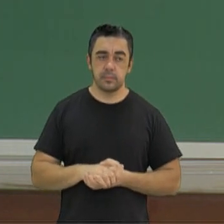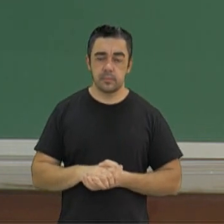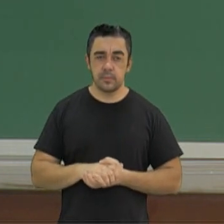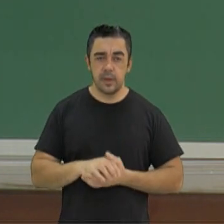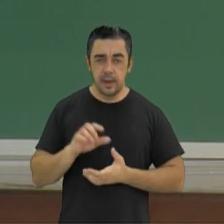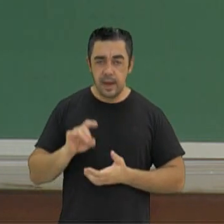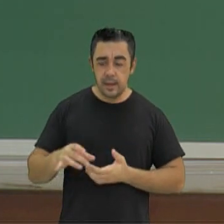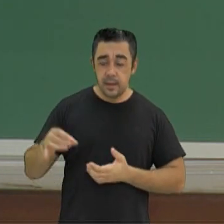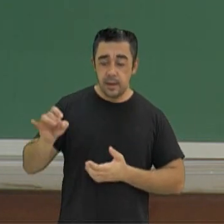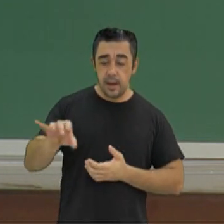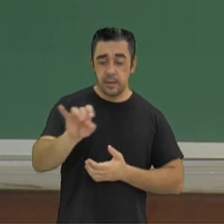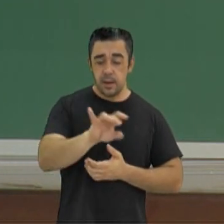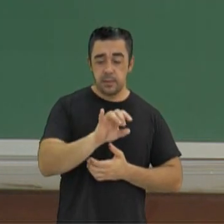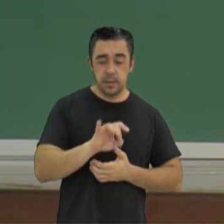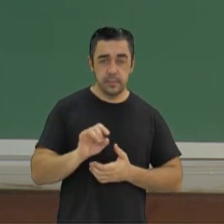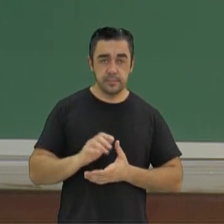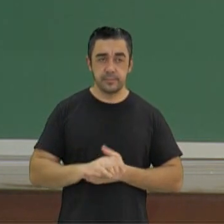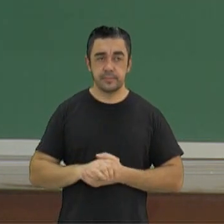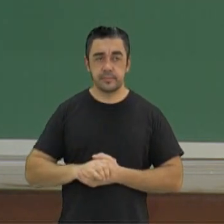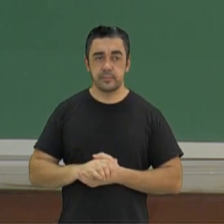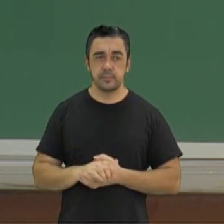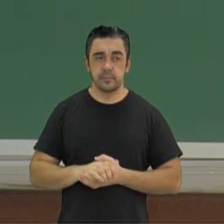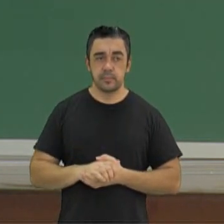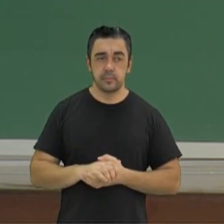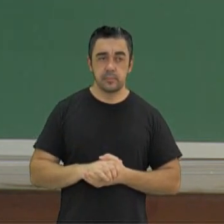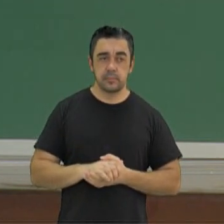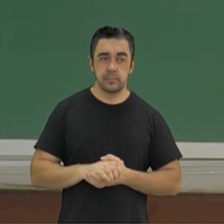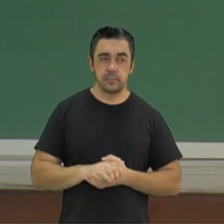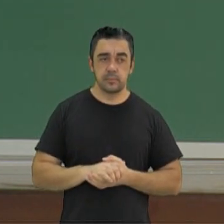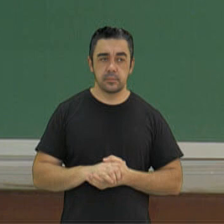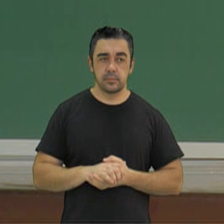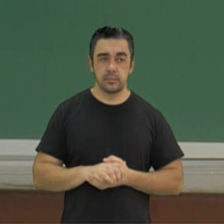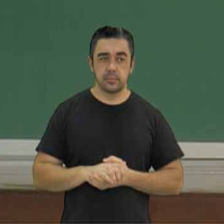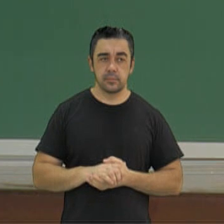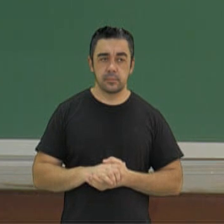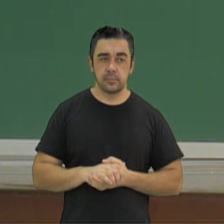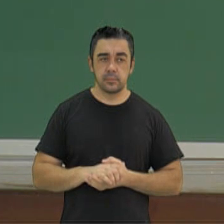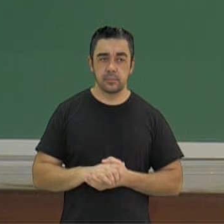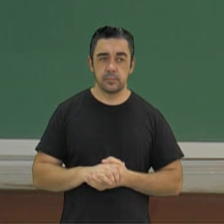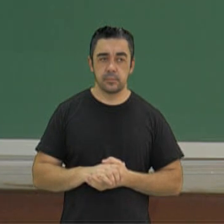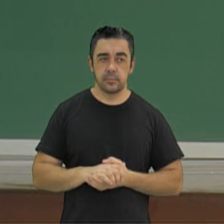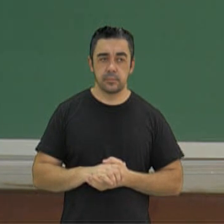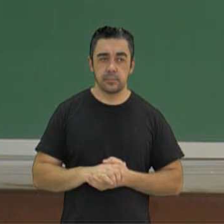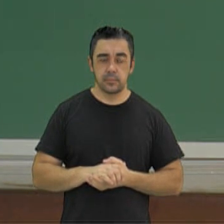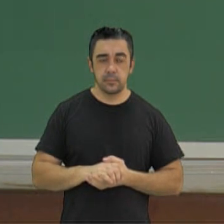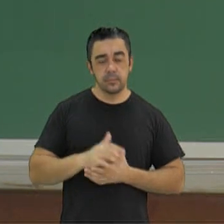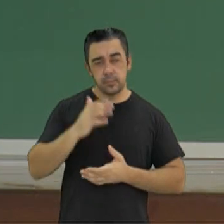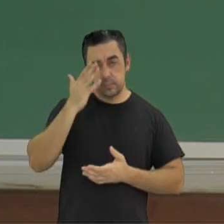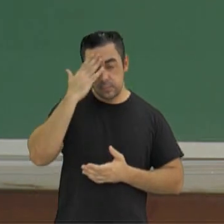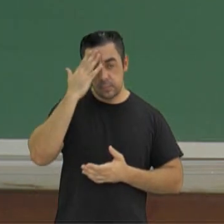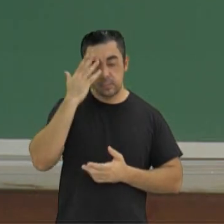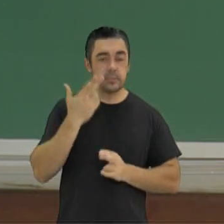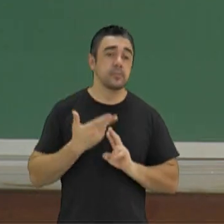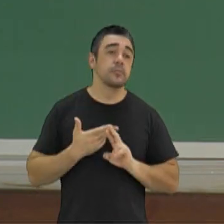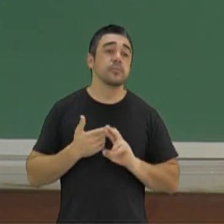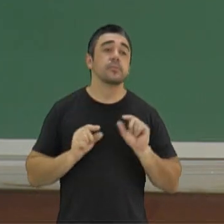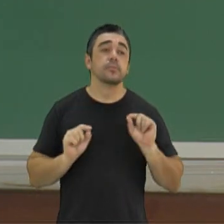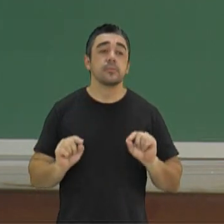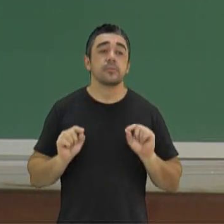cada trapézio, das nossas laterais. Vamos em frente aqui então. Eu sei, aí eu vou usar